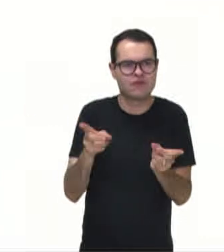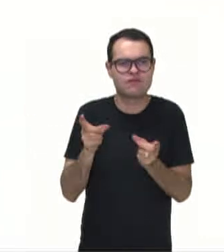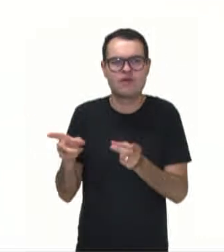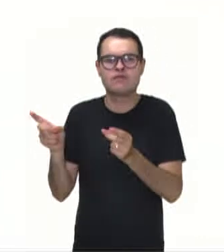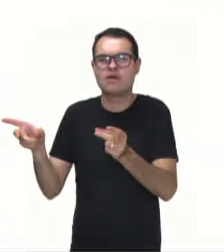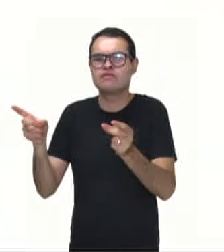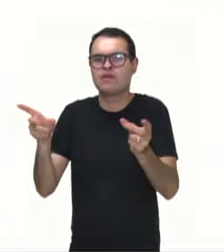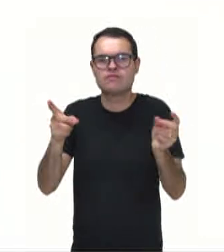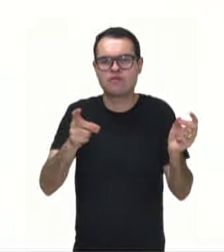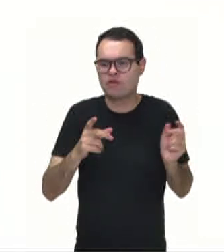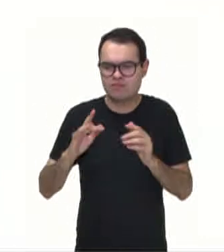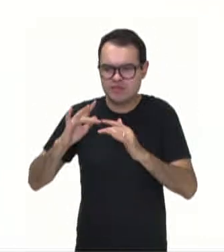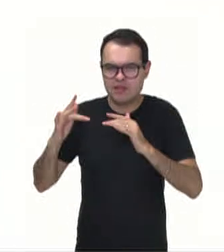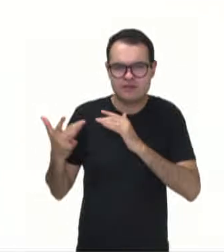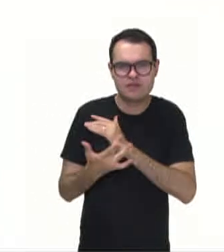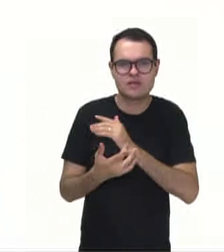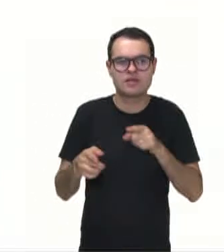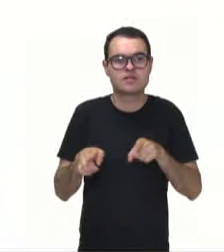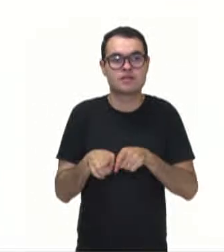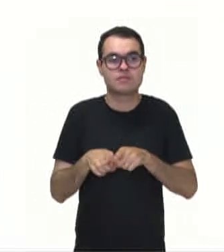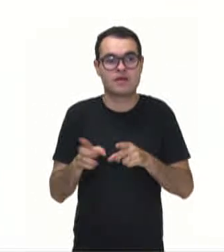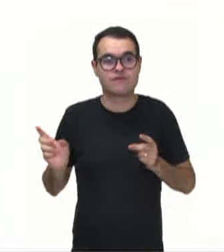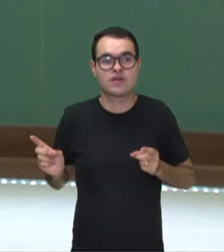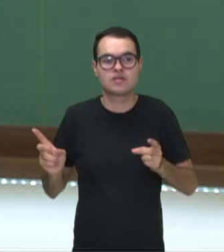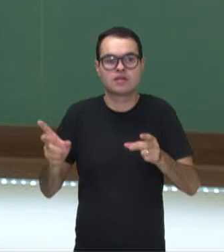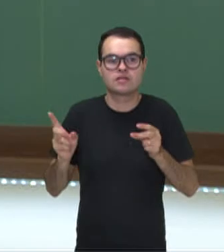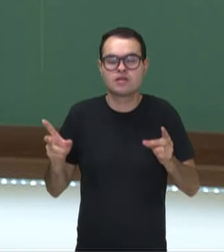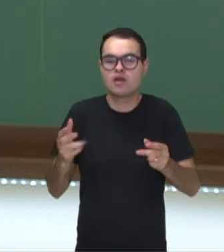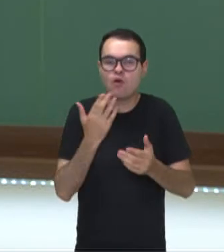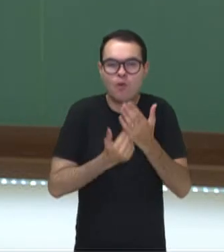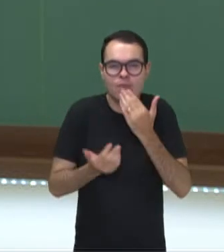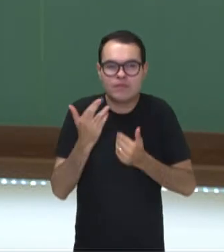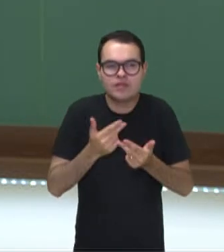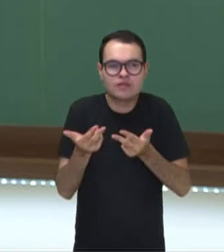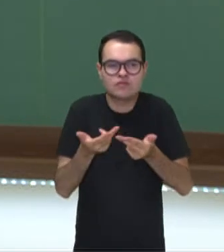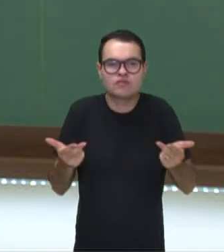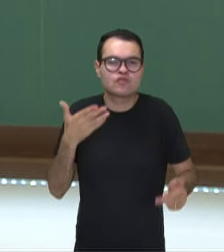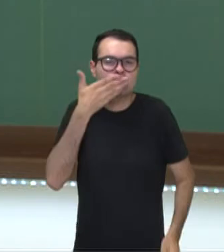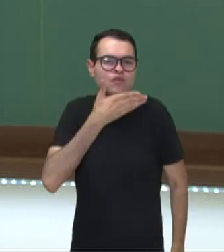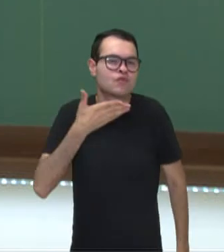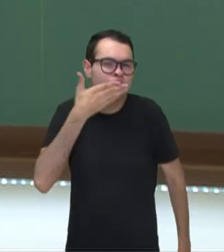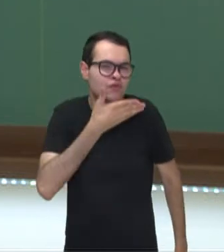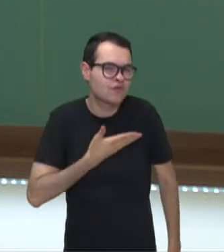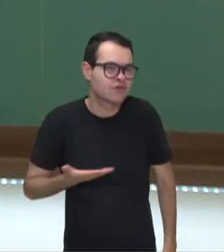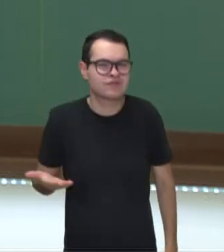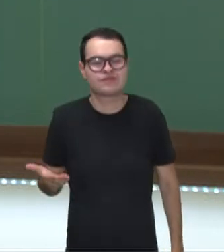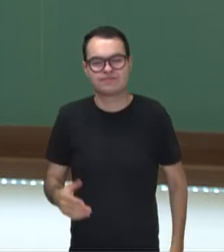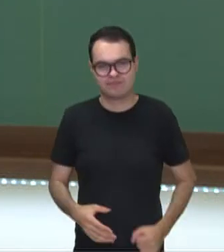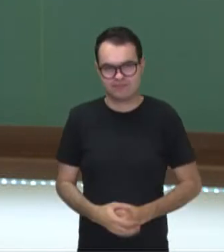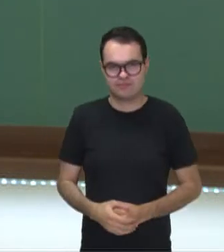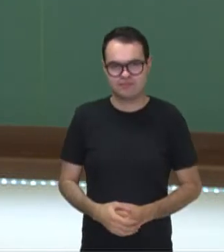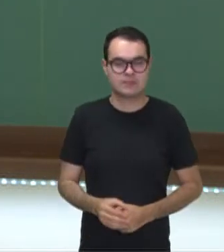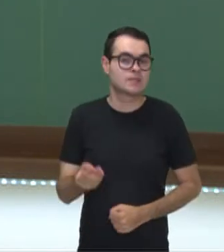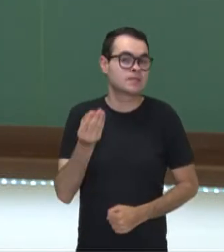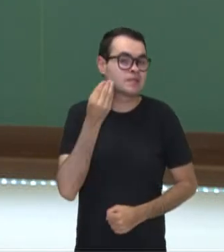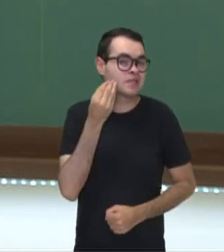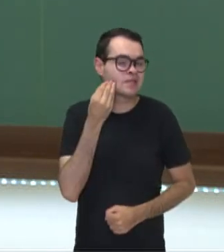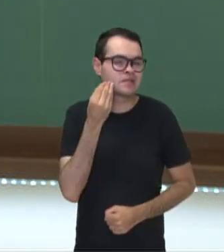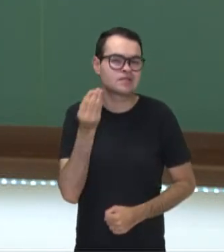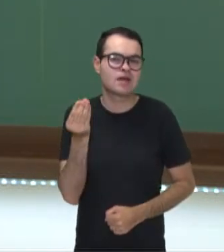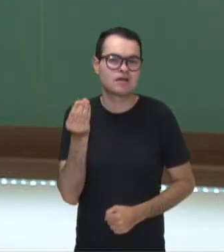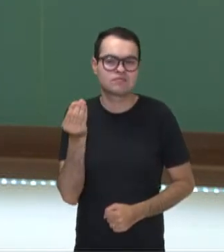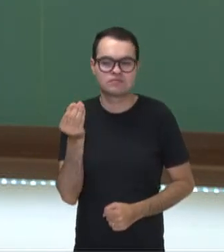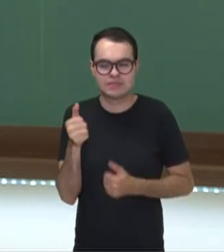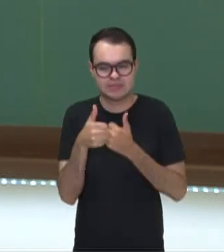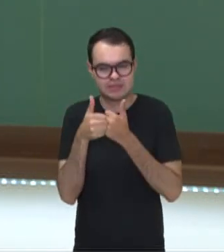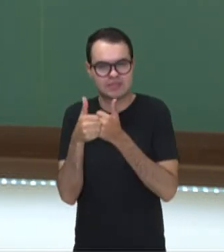venderia muitas comidas dulces. Vocês têm que tentar, sabe, escrever,